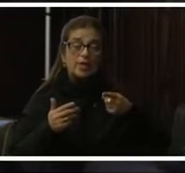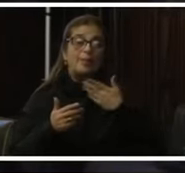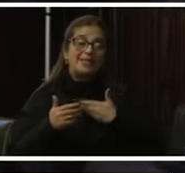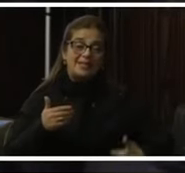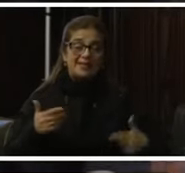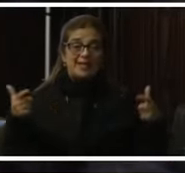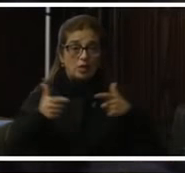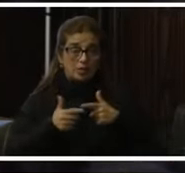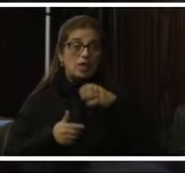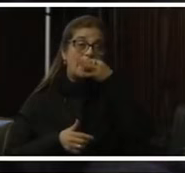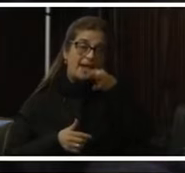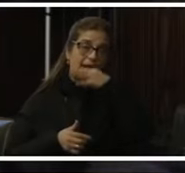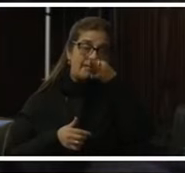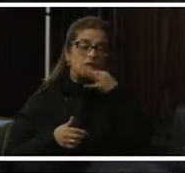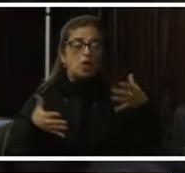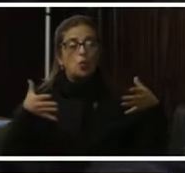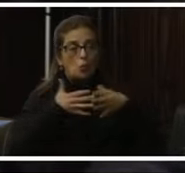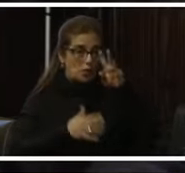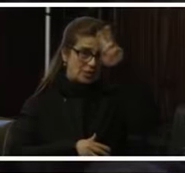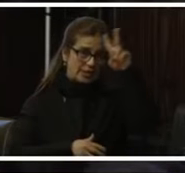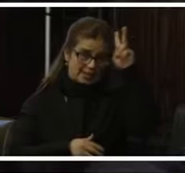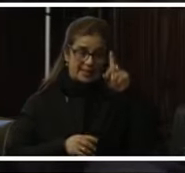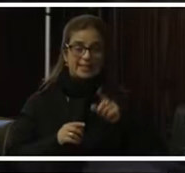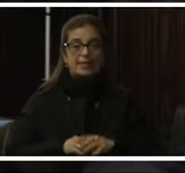relator para povos indígenas